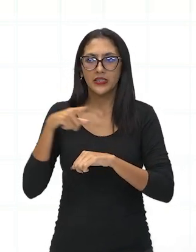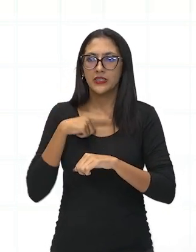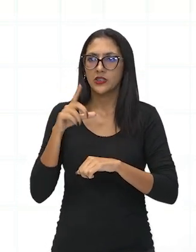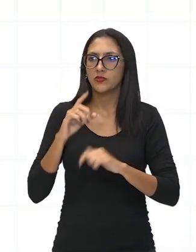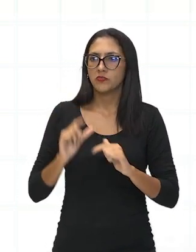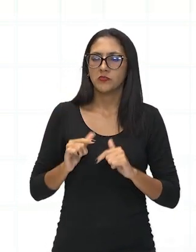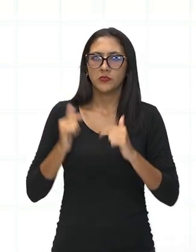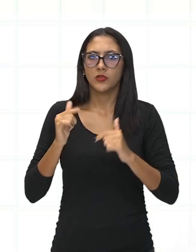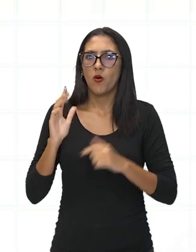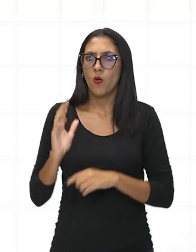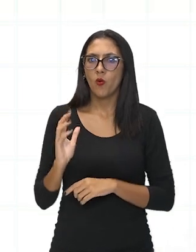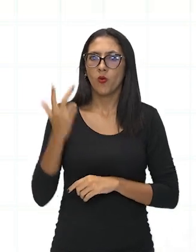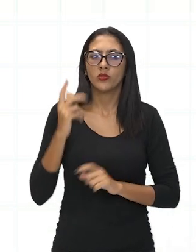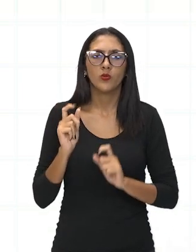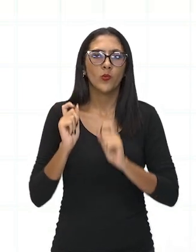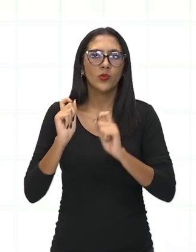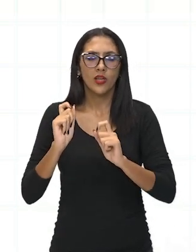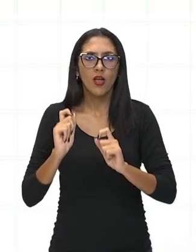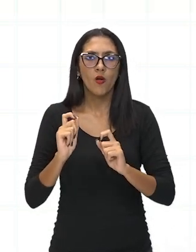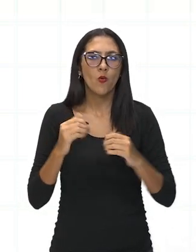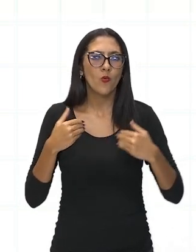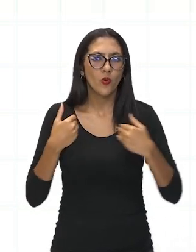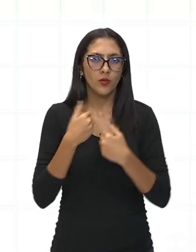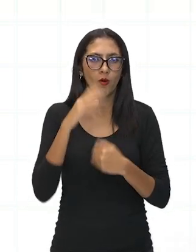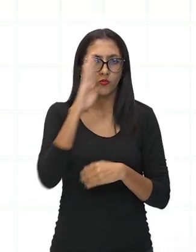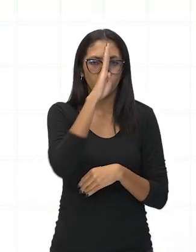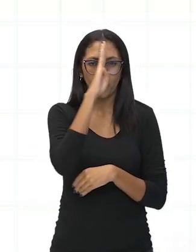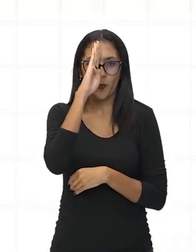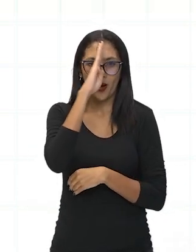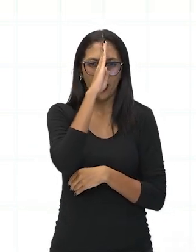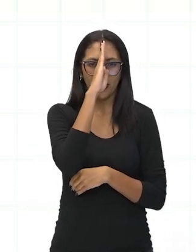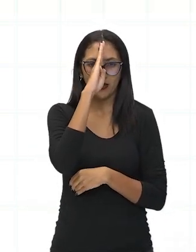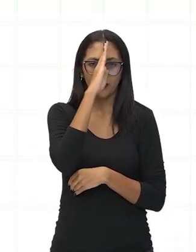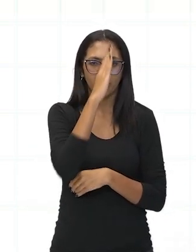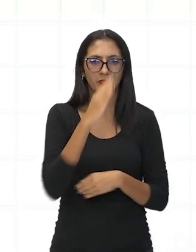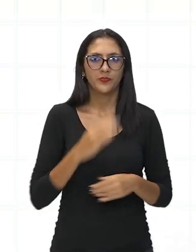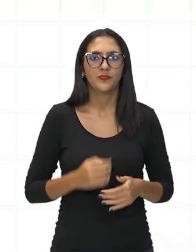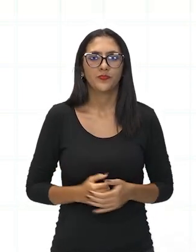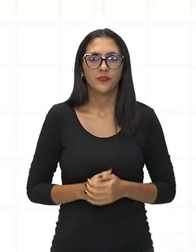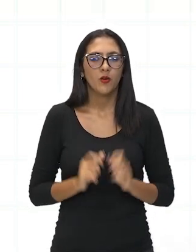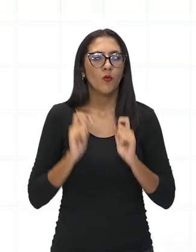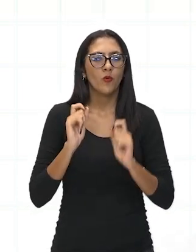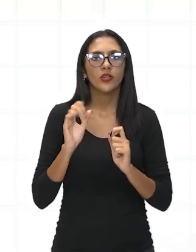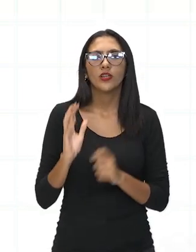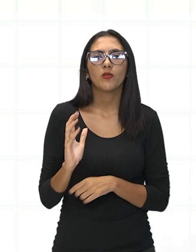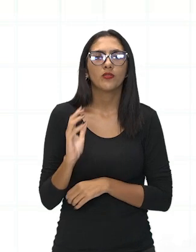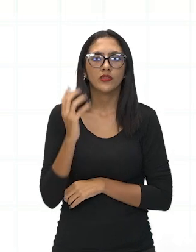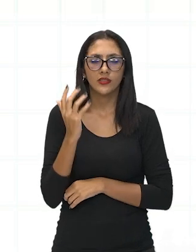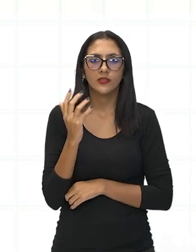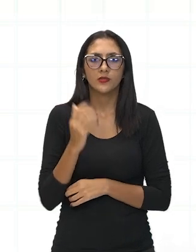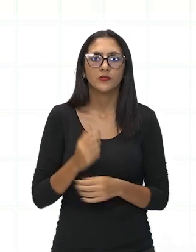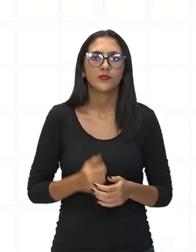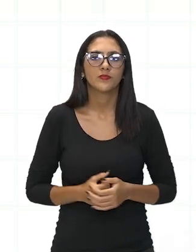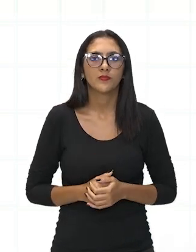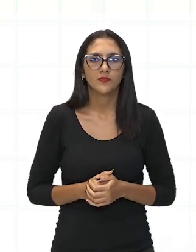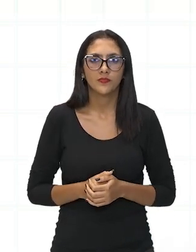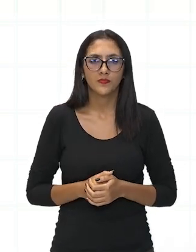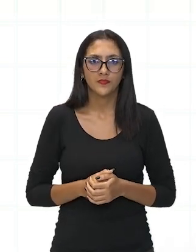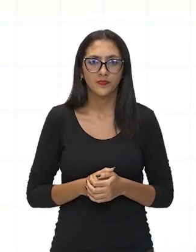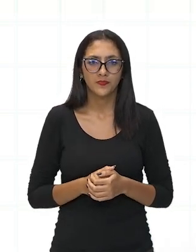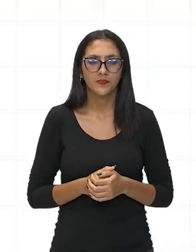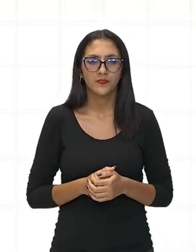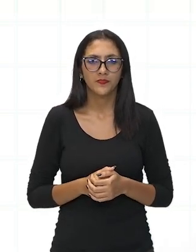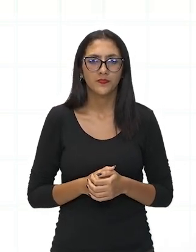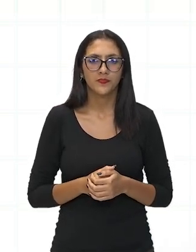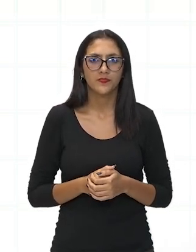com tubarão, but his calm reaction, call me reaction, certo?